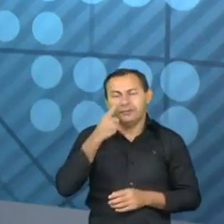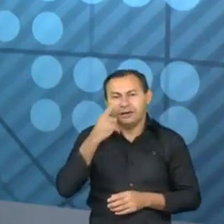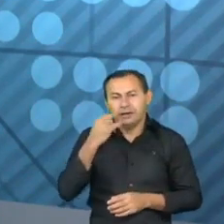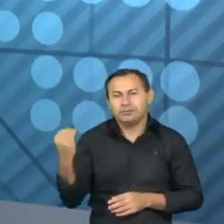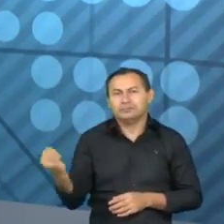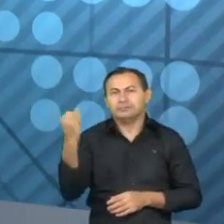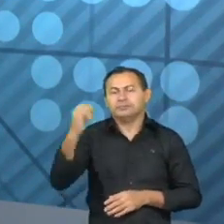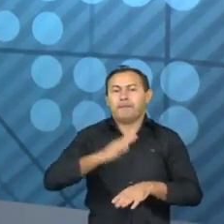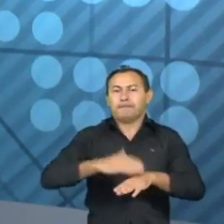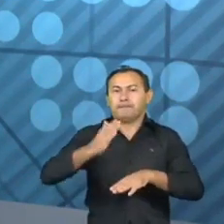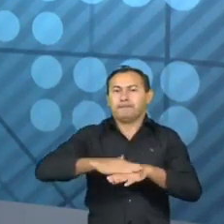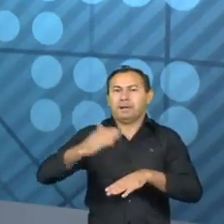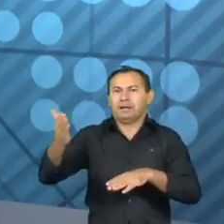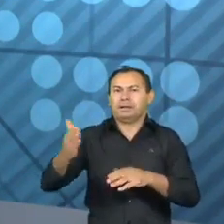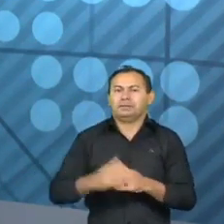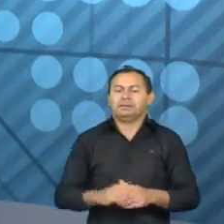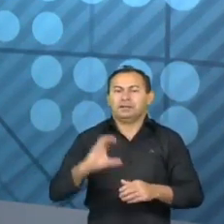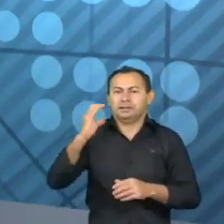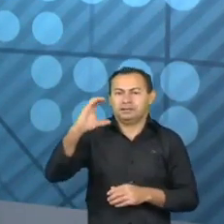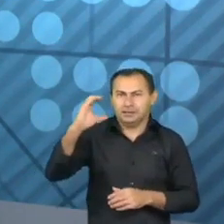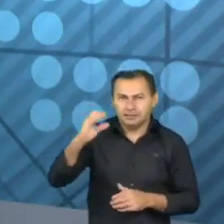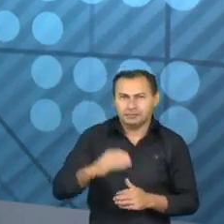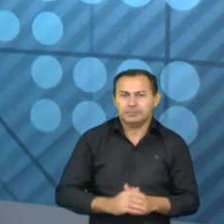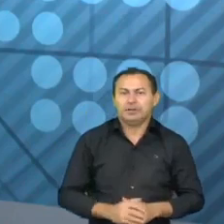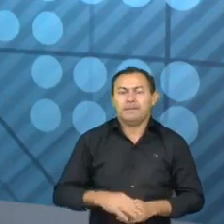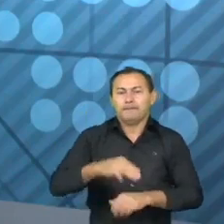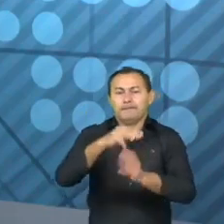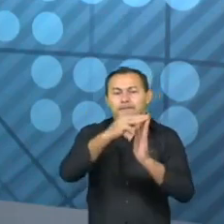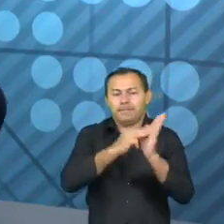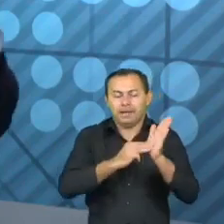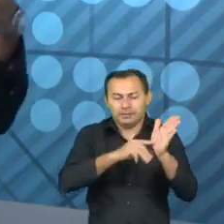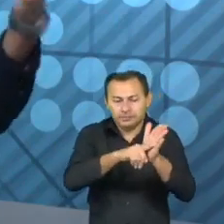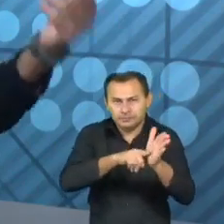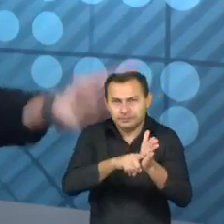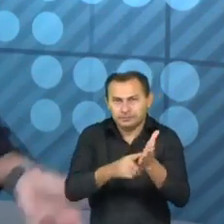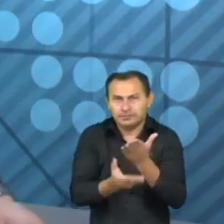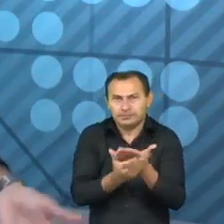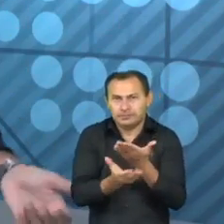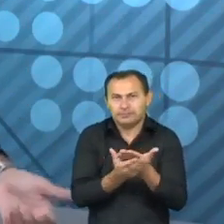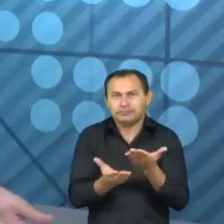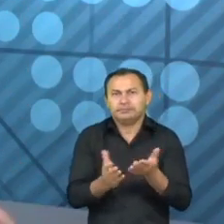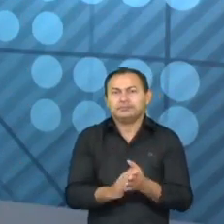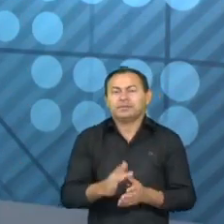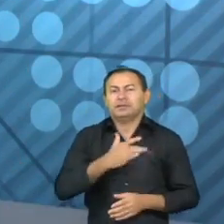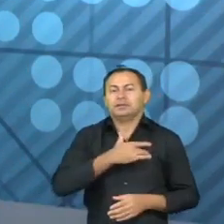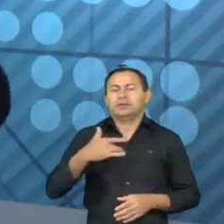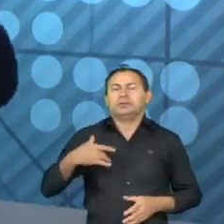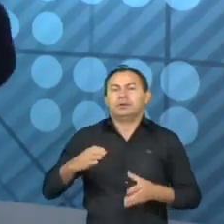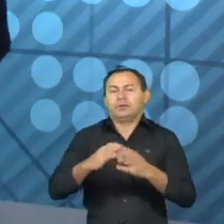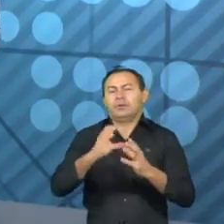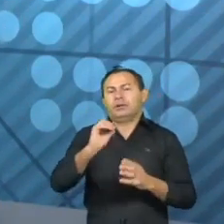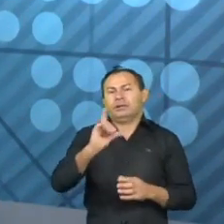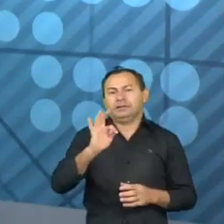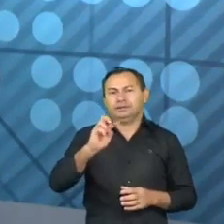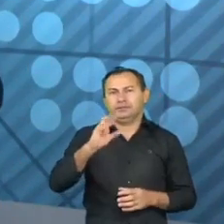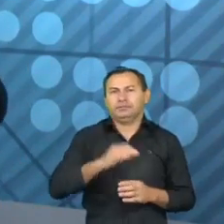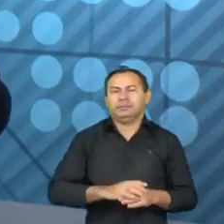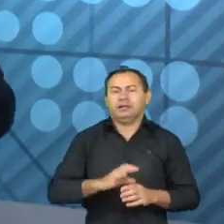importância cada vez mais, né, da ciência, de métodos estatísticos, da saúde coletiva,